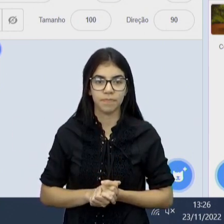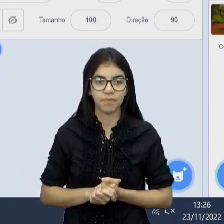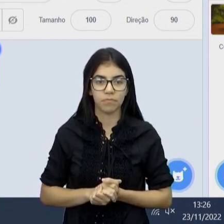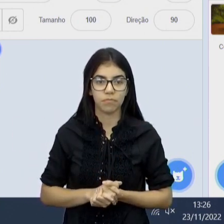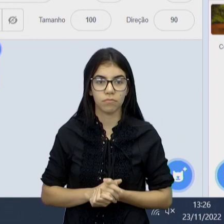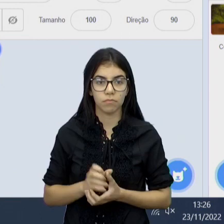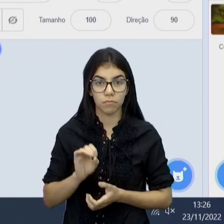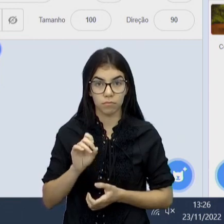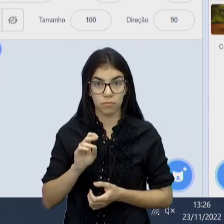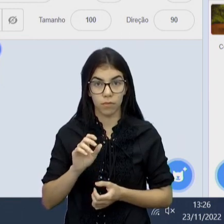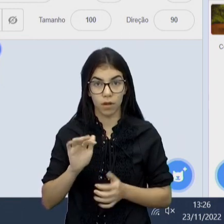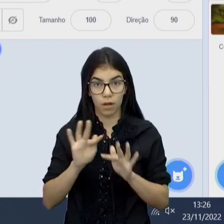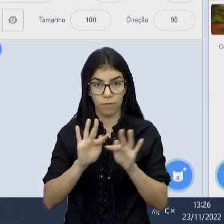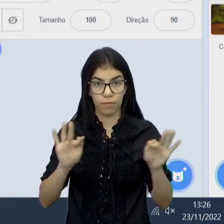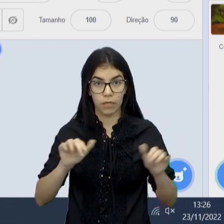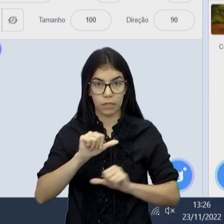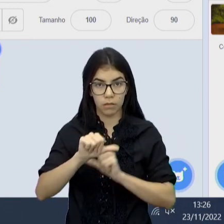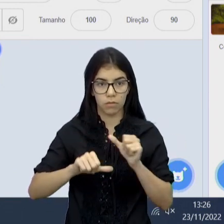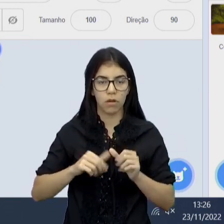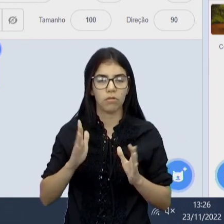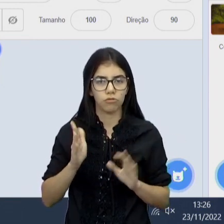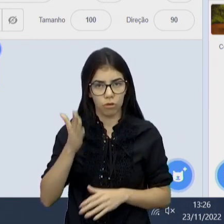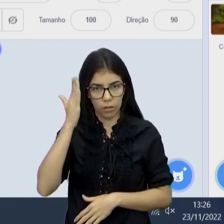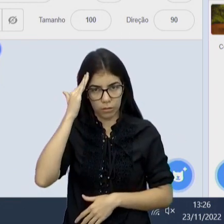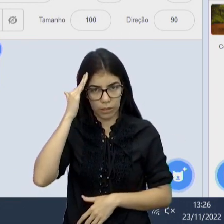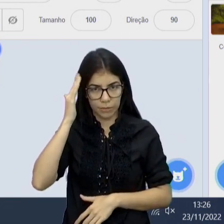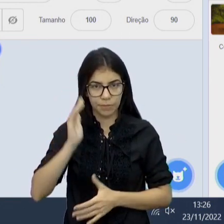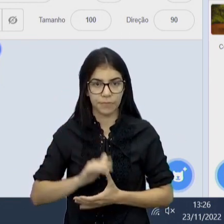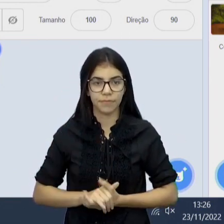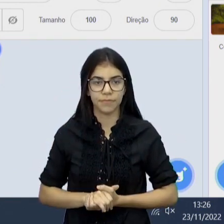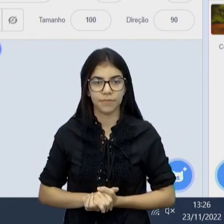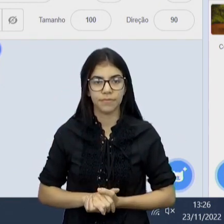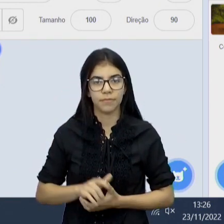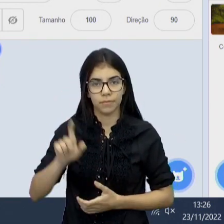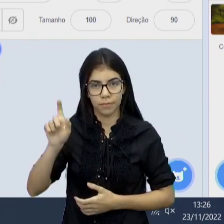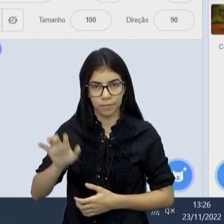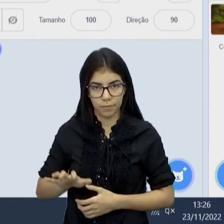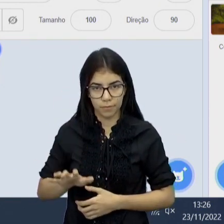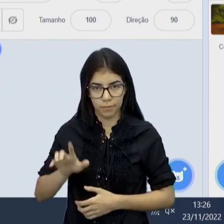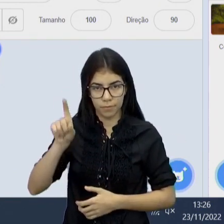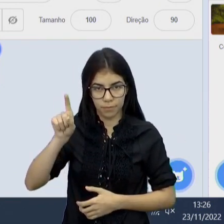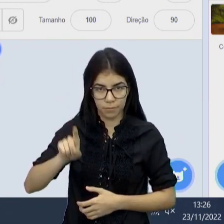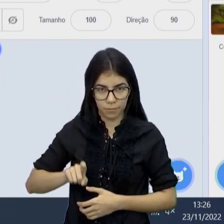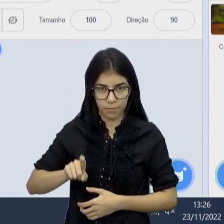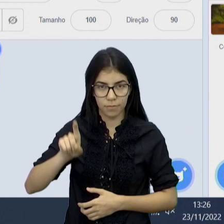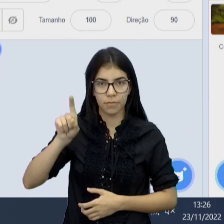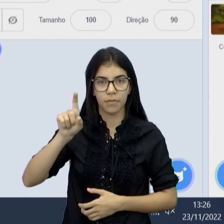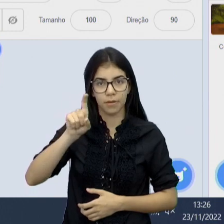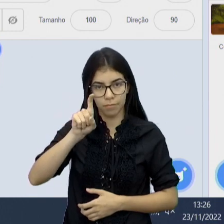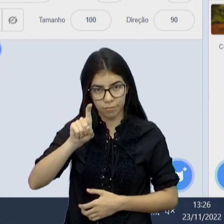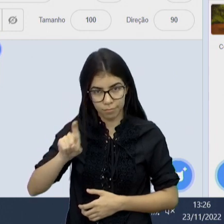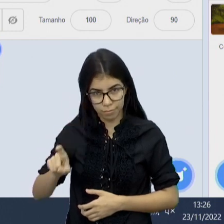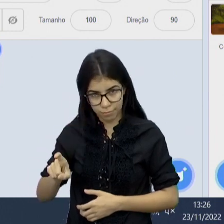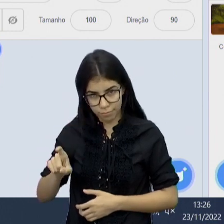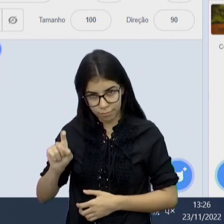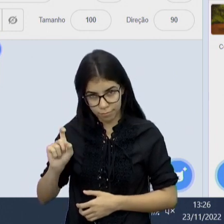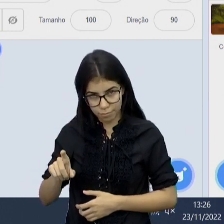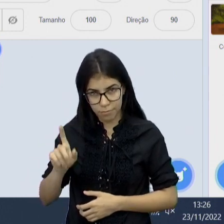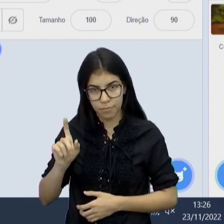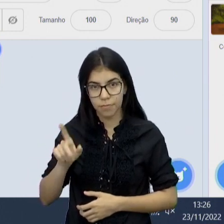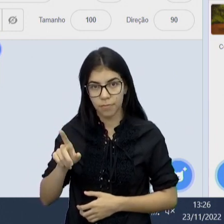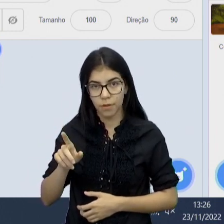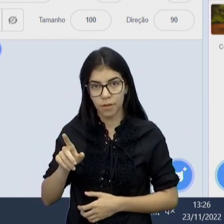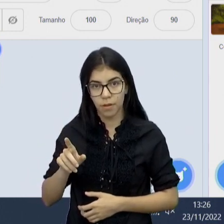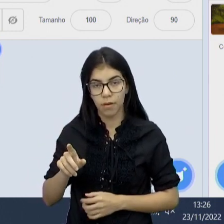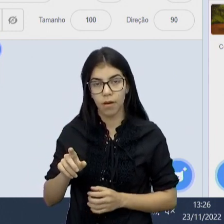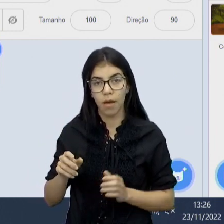Só que você vai mudar essa frase olá. Você vai pôr já sei. Tá. Então arrasta ele. Pera aí, vamos arrastar. Puxa, arrasta, encaixa aí. E põe